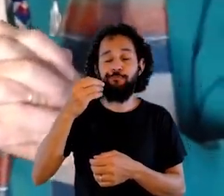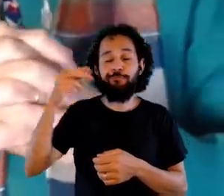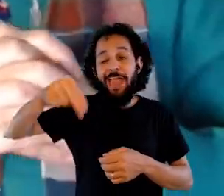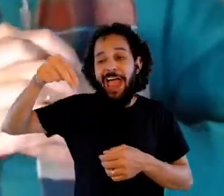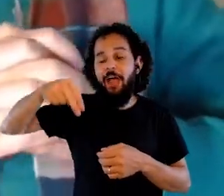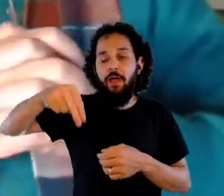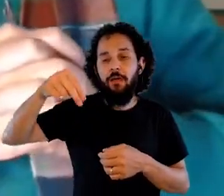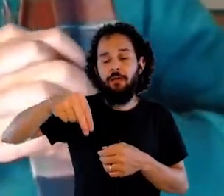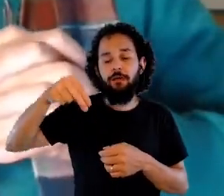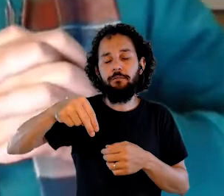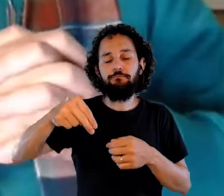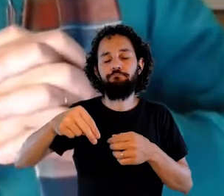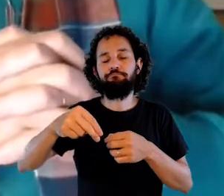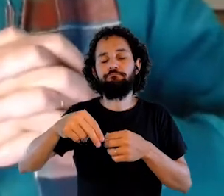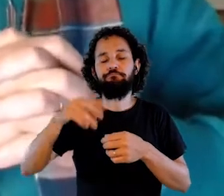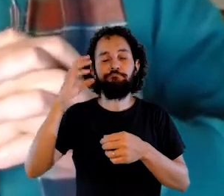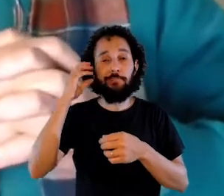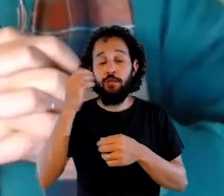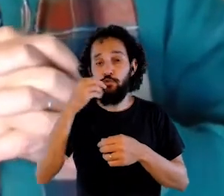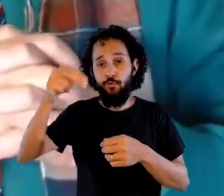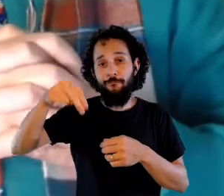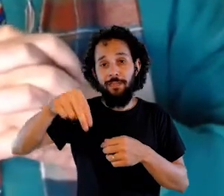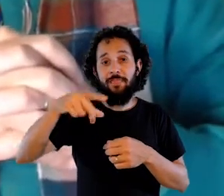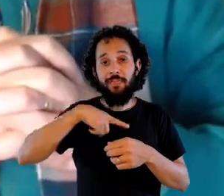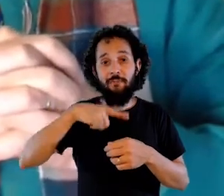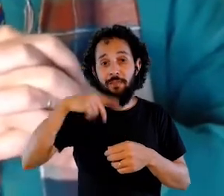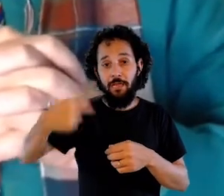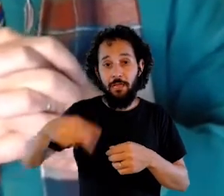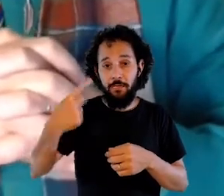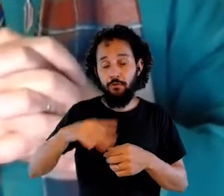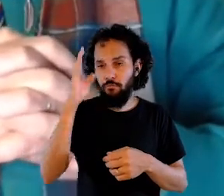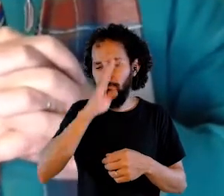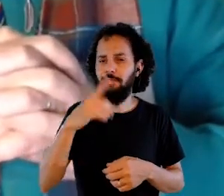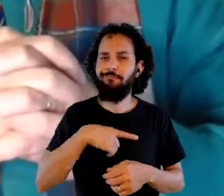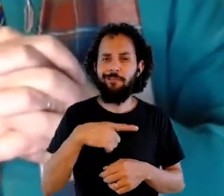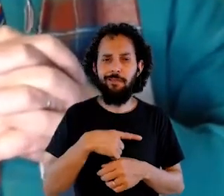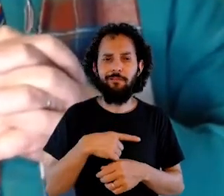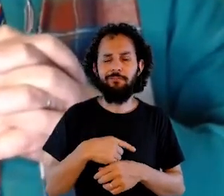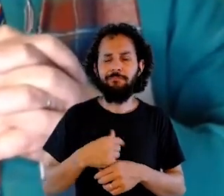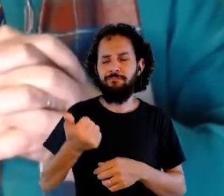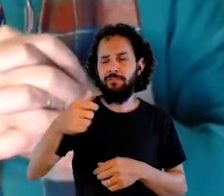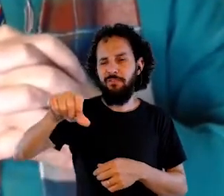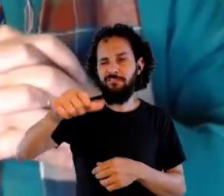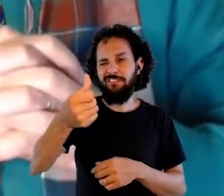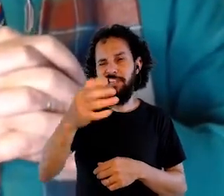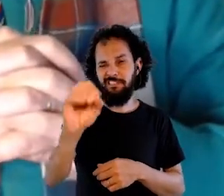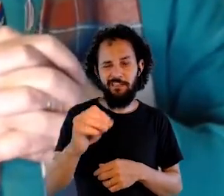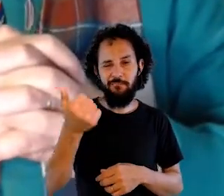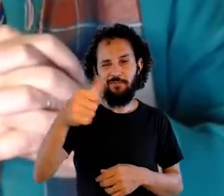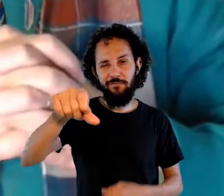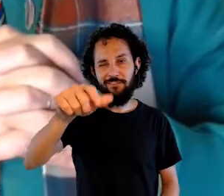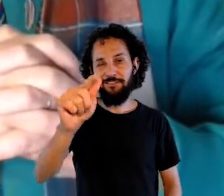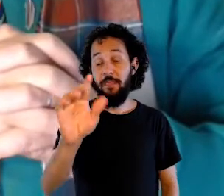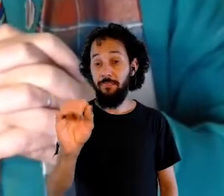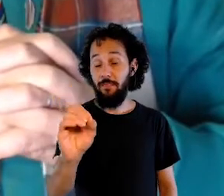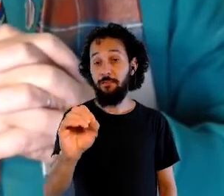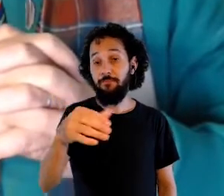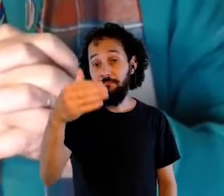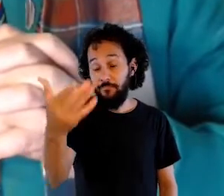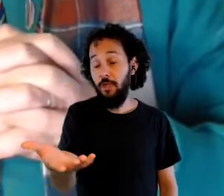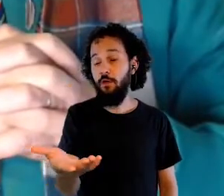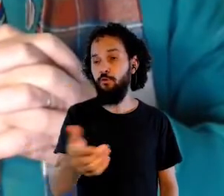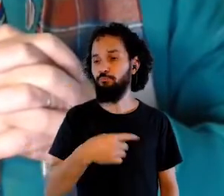um celeiro assim, de produção de radionovela na década de 60, 70. Né? E a gente, há alguns anos